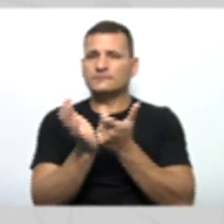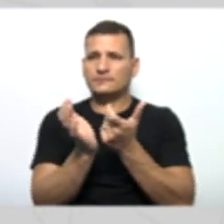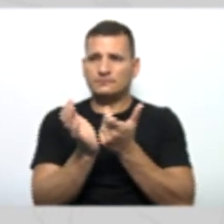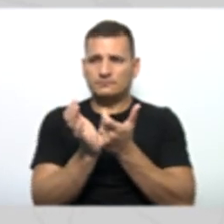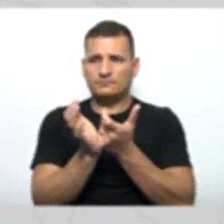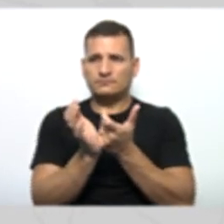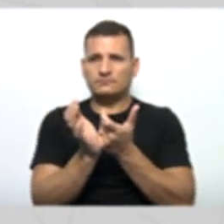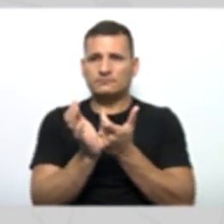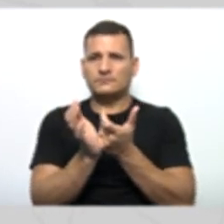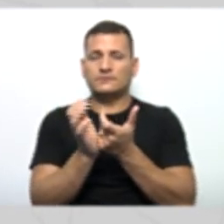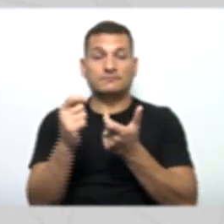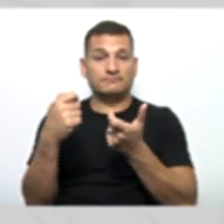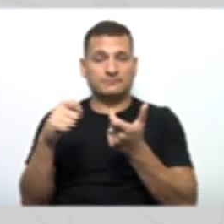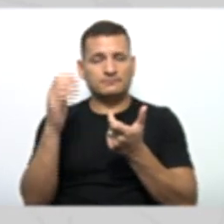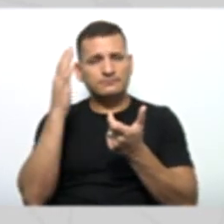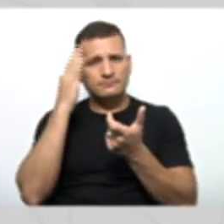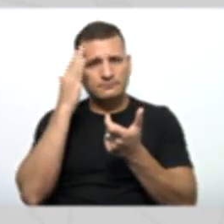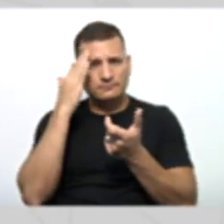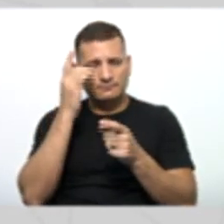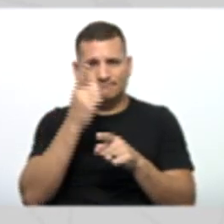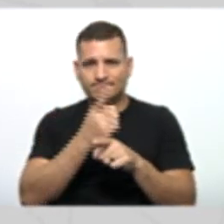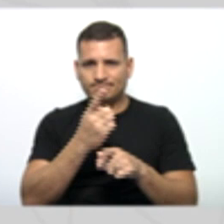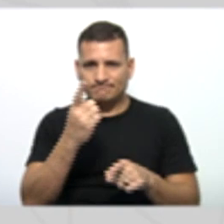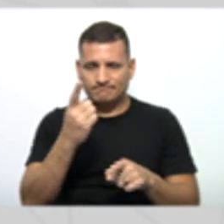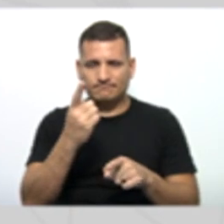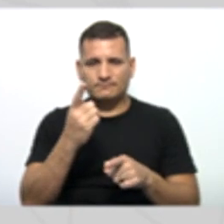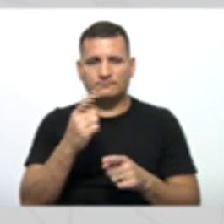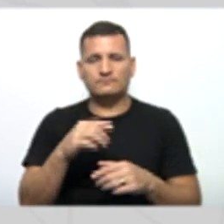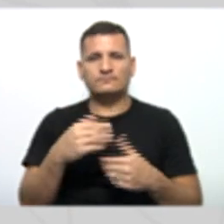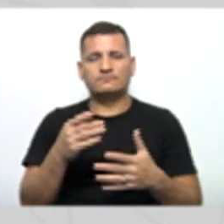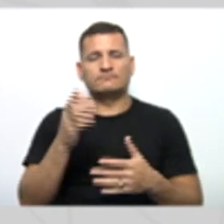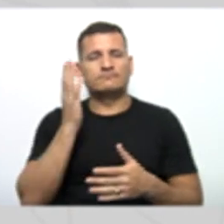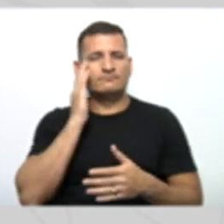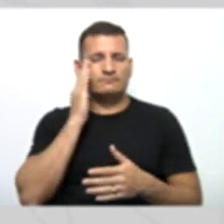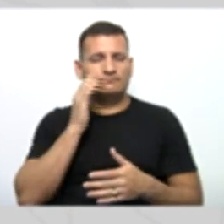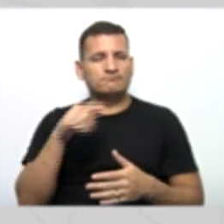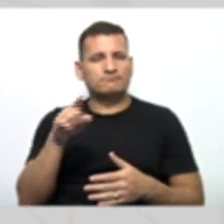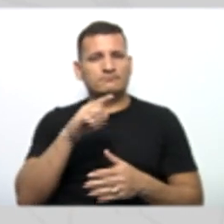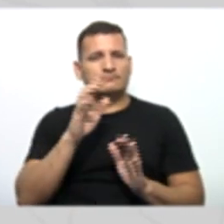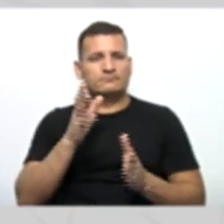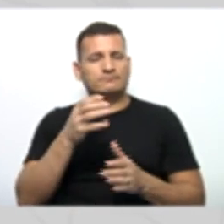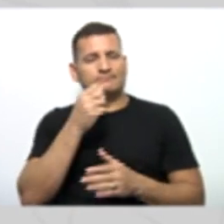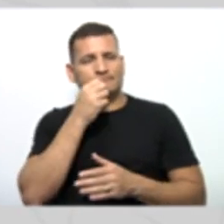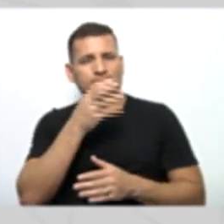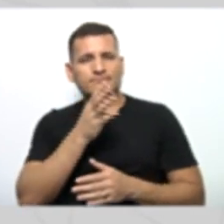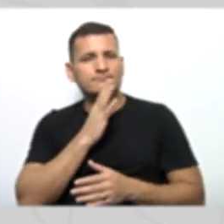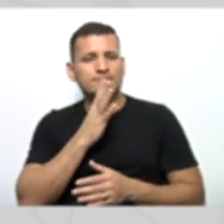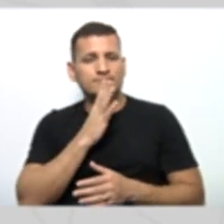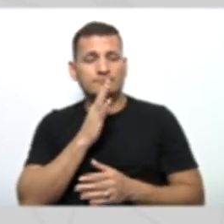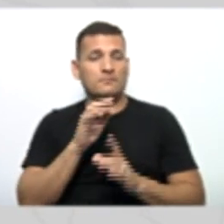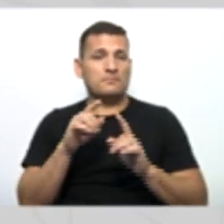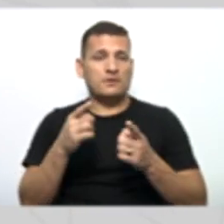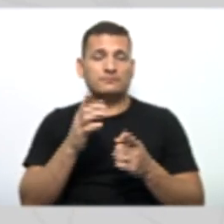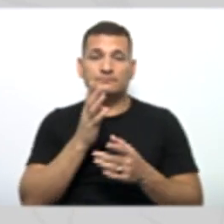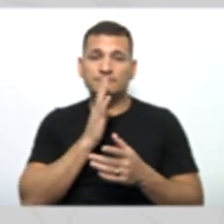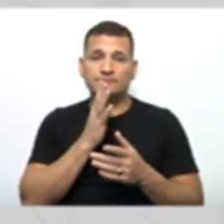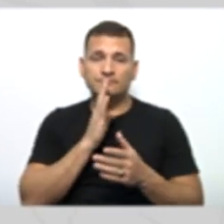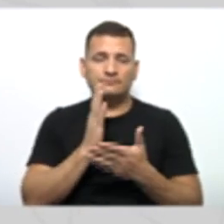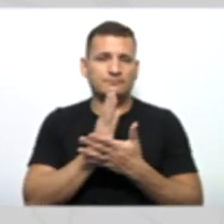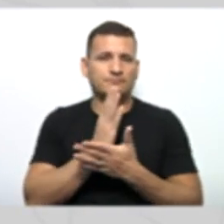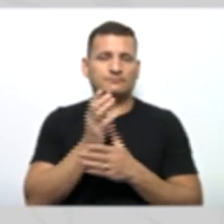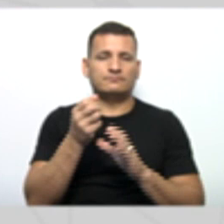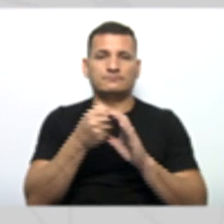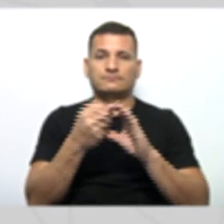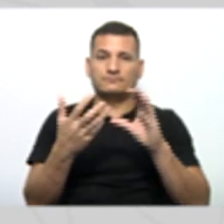que ser identificadas. Então, vamos lá. Eu sei que vocês já estão bons nisso, mas vamos conhecer aí, ó, algumas características